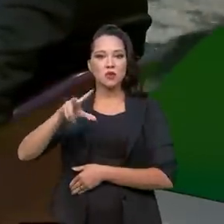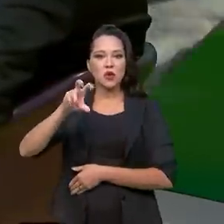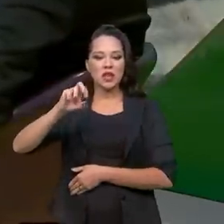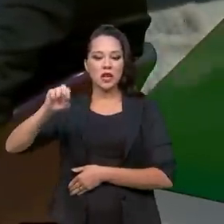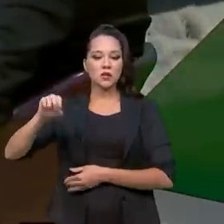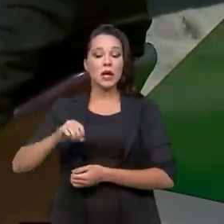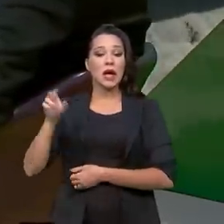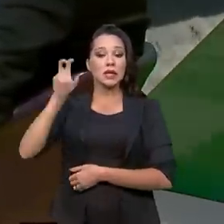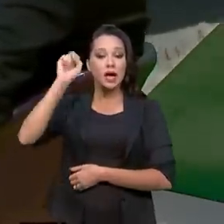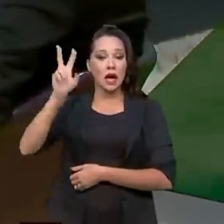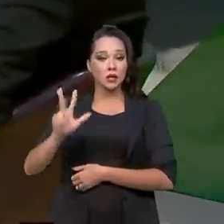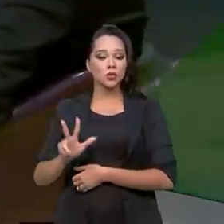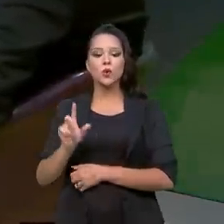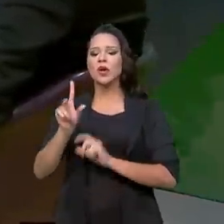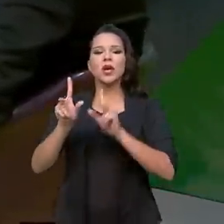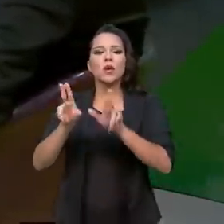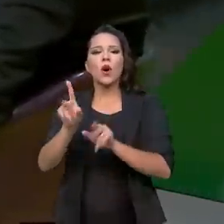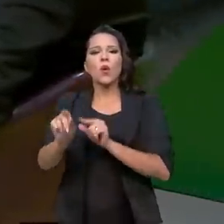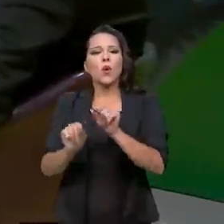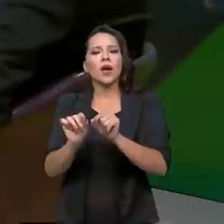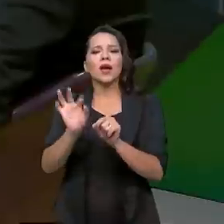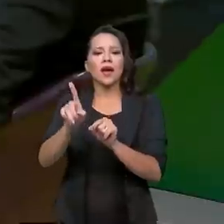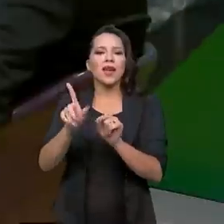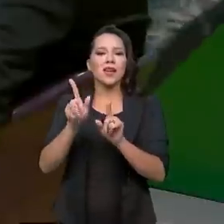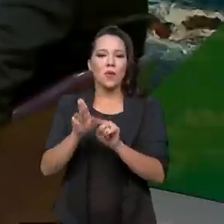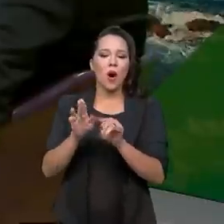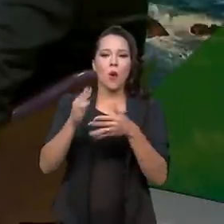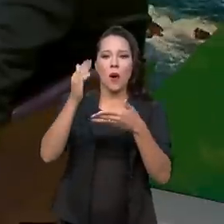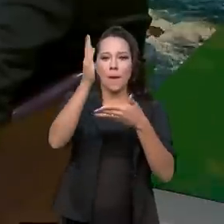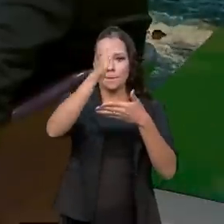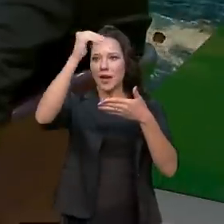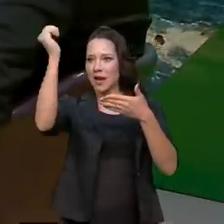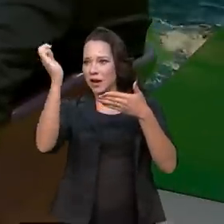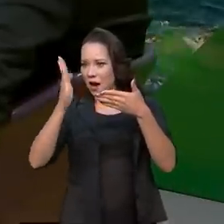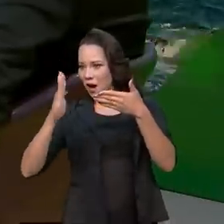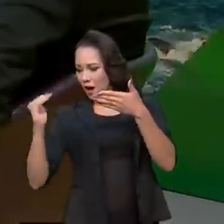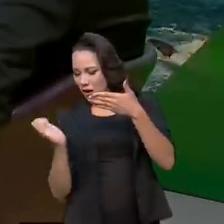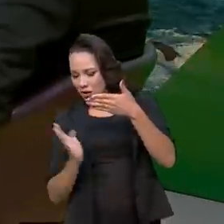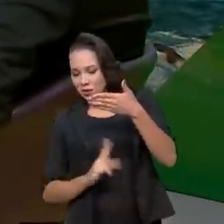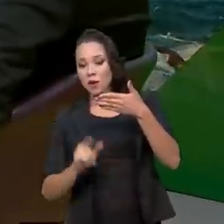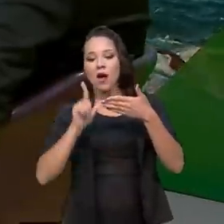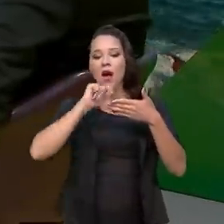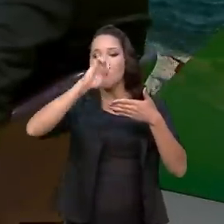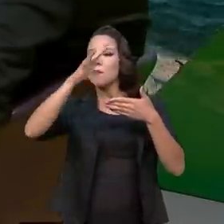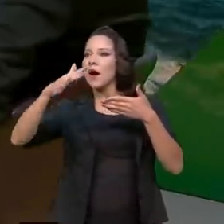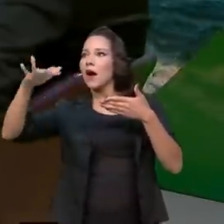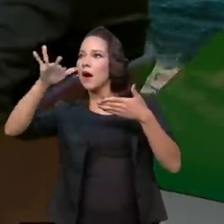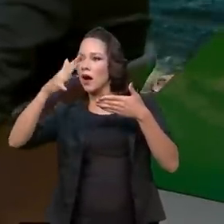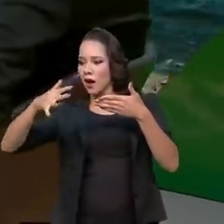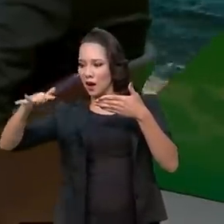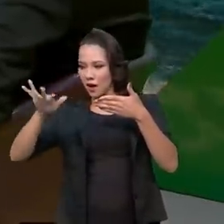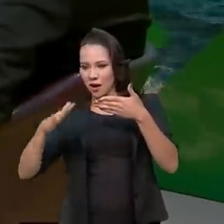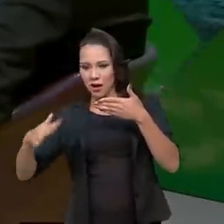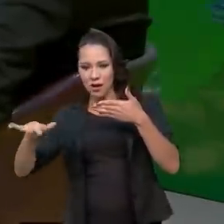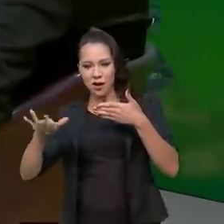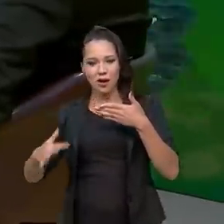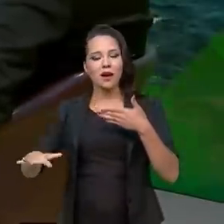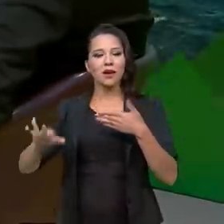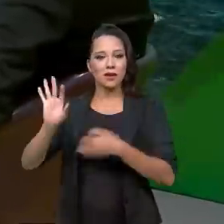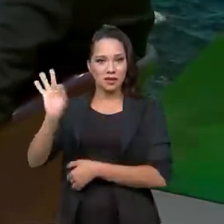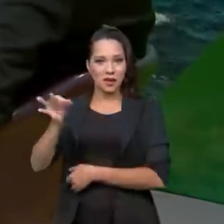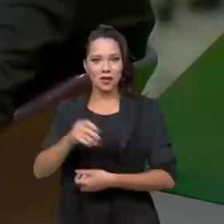essa Amazônia Azul, que seria como se fosse uma borda que vai indo no sentido do Atlântico a partir da costa, é isso?